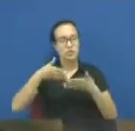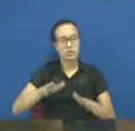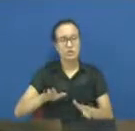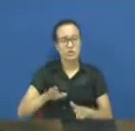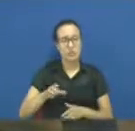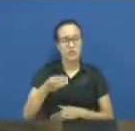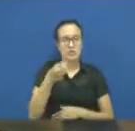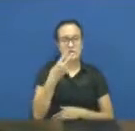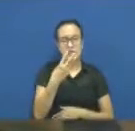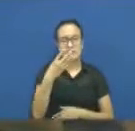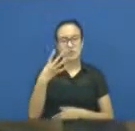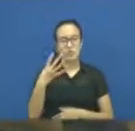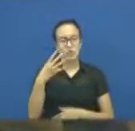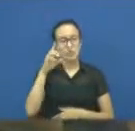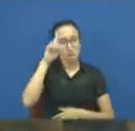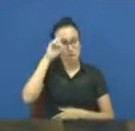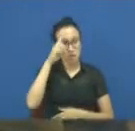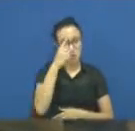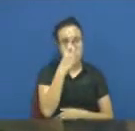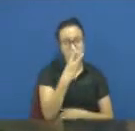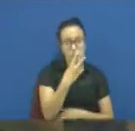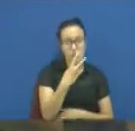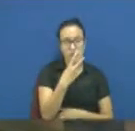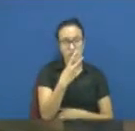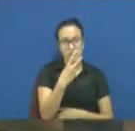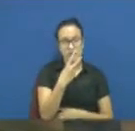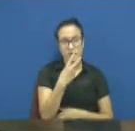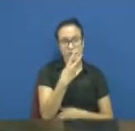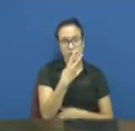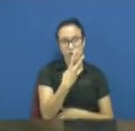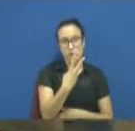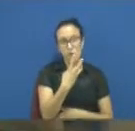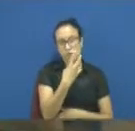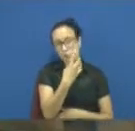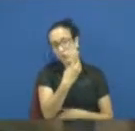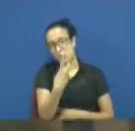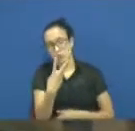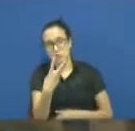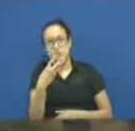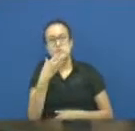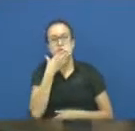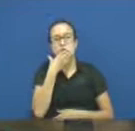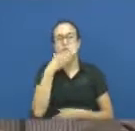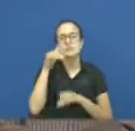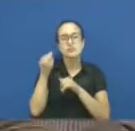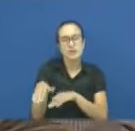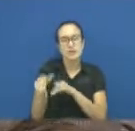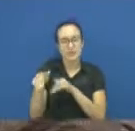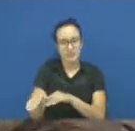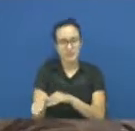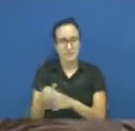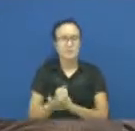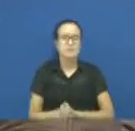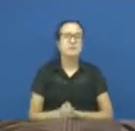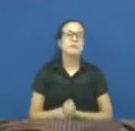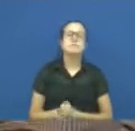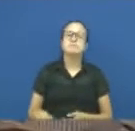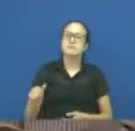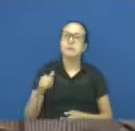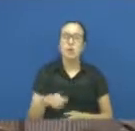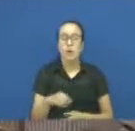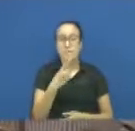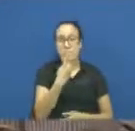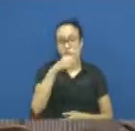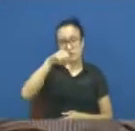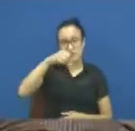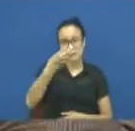12/9/34, no município de Limeira, filho de Leonor Feola Oliveira e Benedito Oliveira Prado. Casou-se em 62 com a